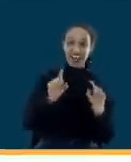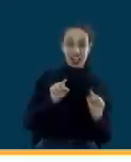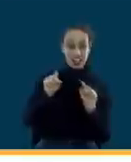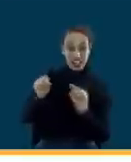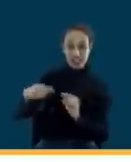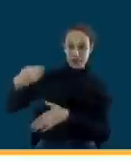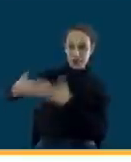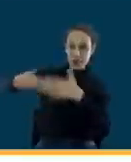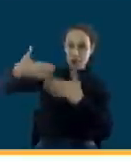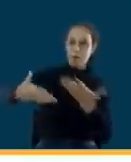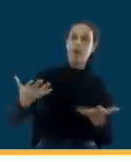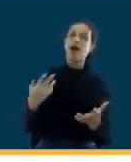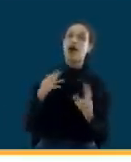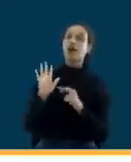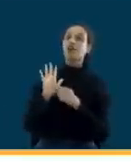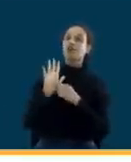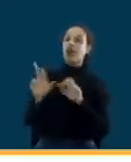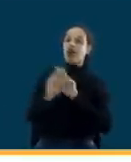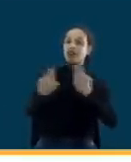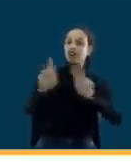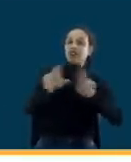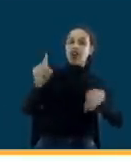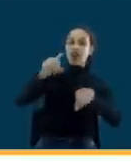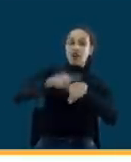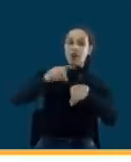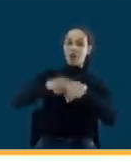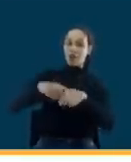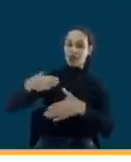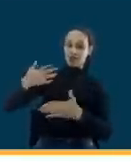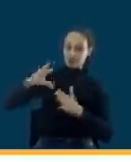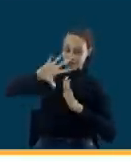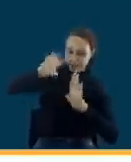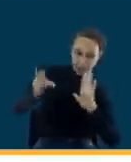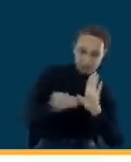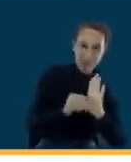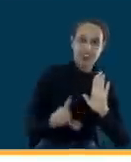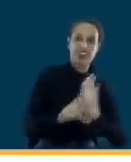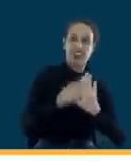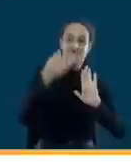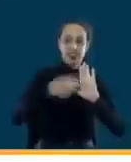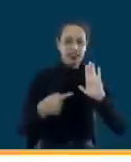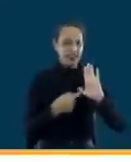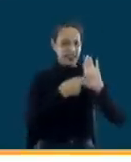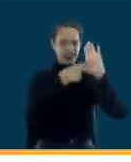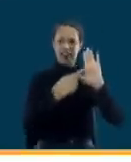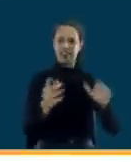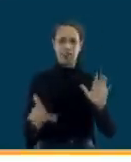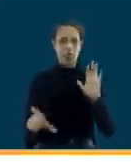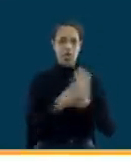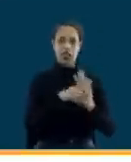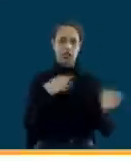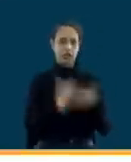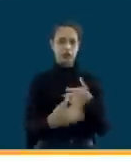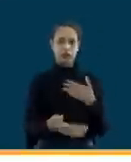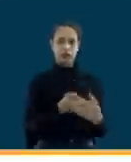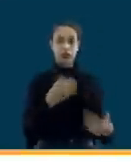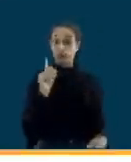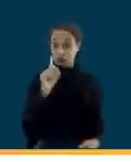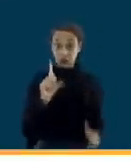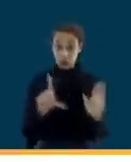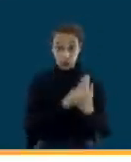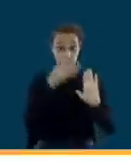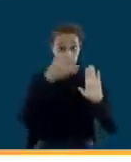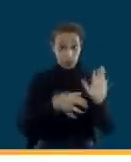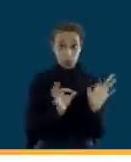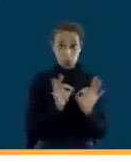a diferença no momento da implementação dessa lei. Esta não é uma lei como qualquer lei, esta não é qualquer lei, é uma lei construída de